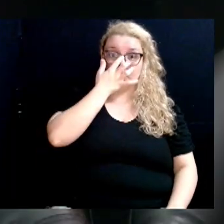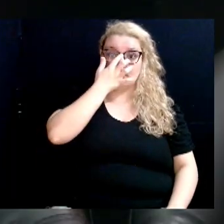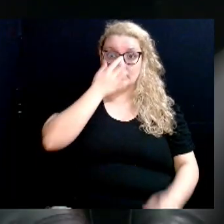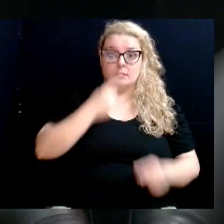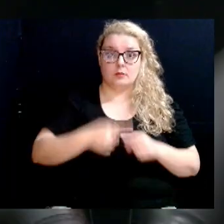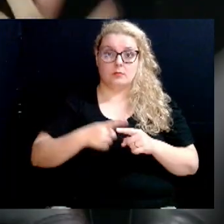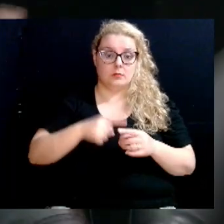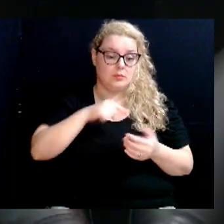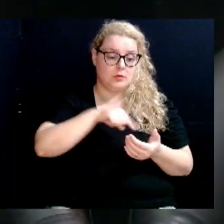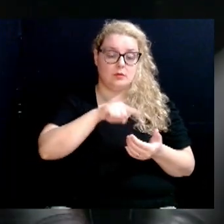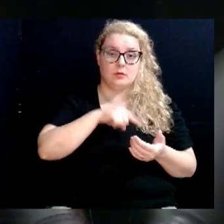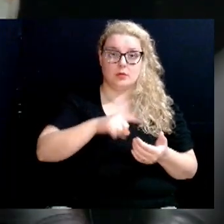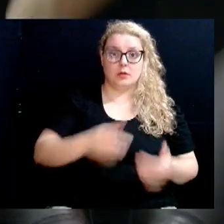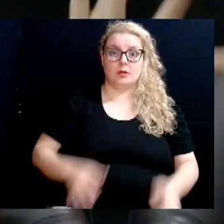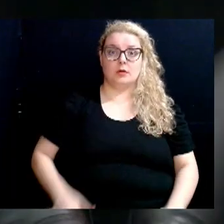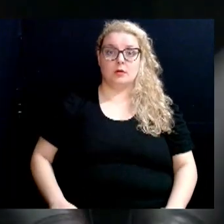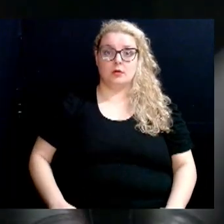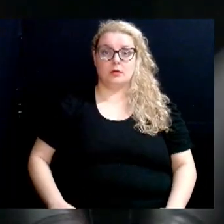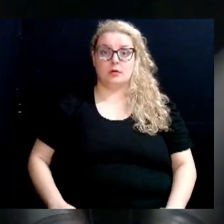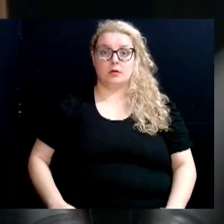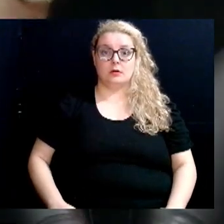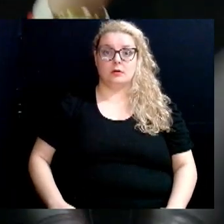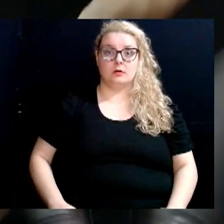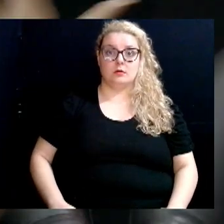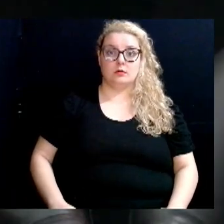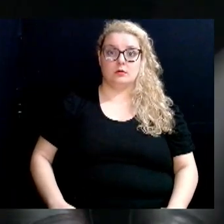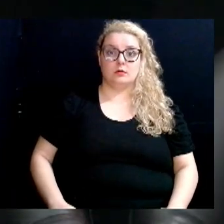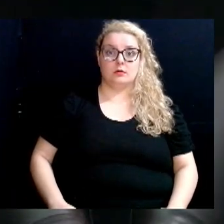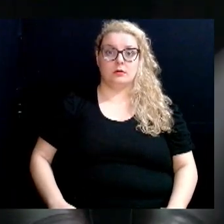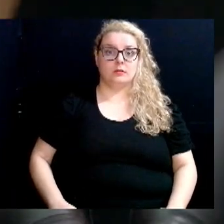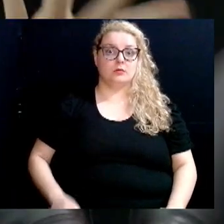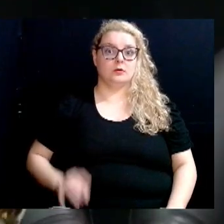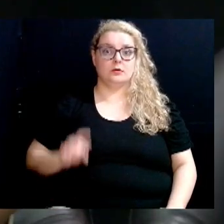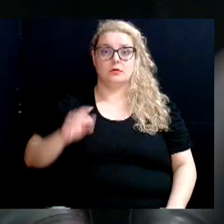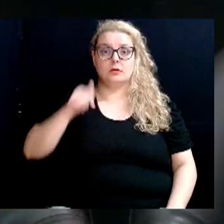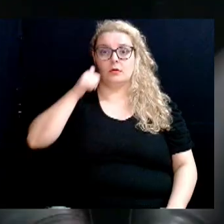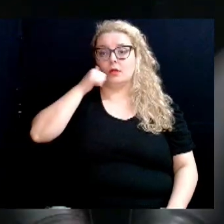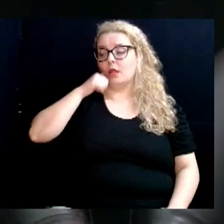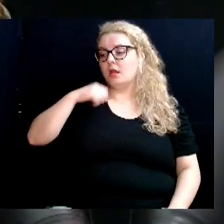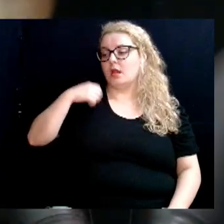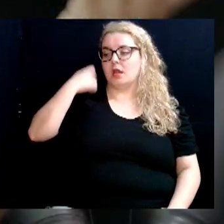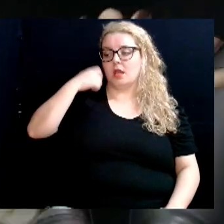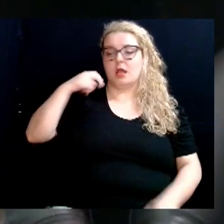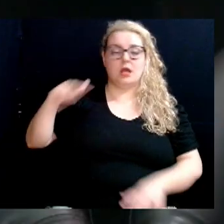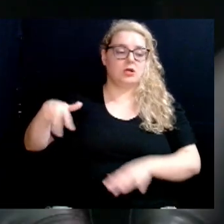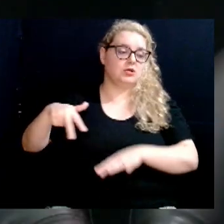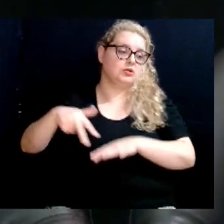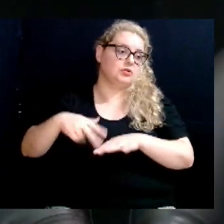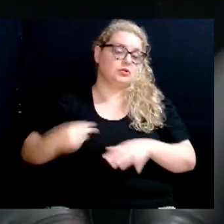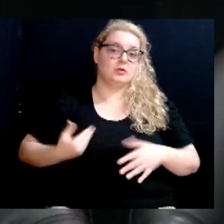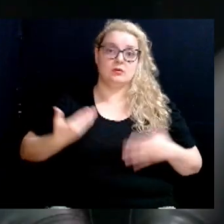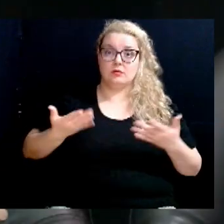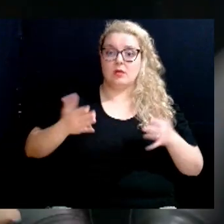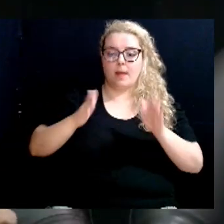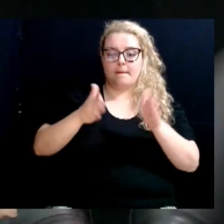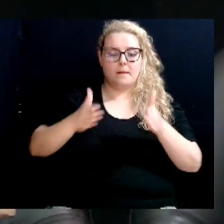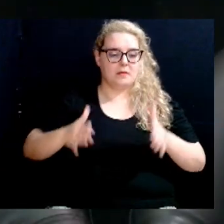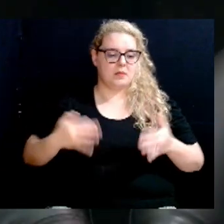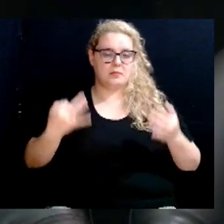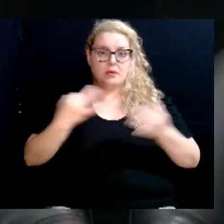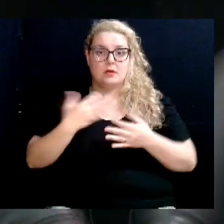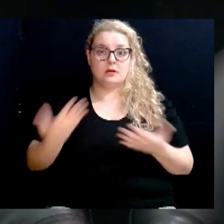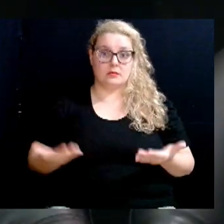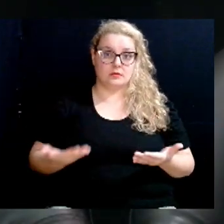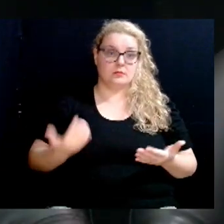consumindo o quê? Só aquelas artistas que vivem para aquilo e tem um corpo perfeito e você acaba se